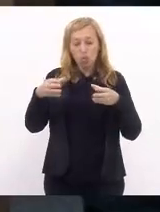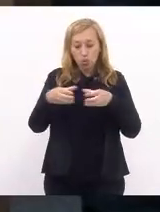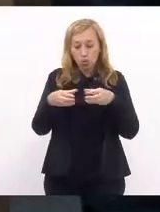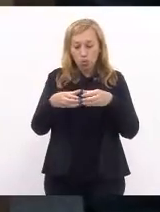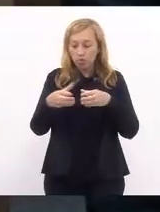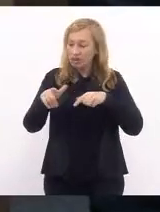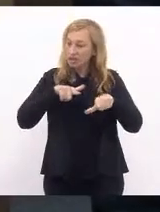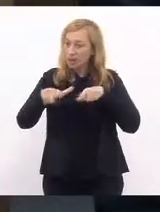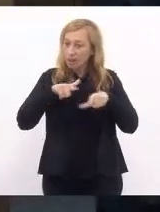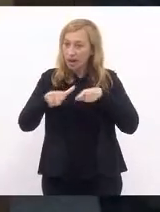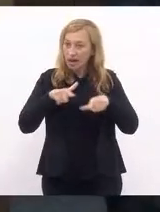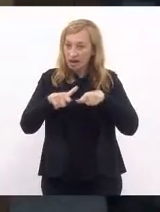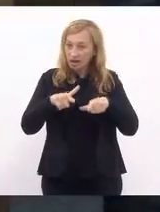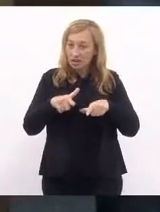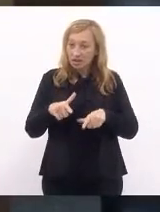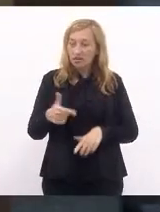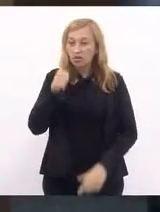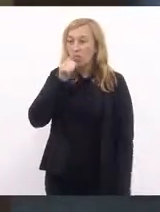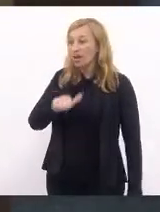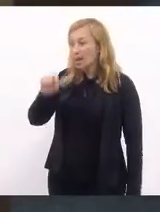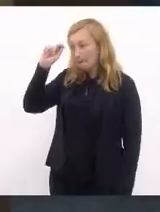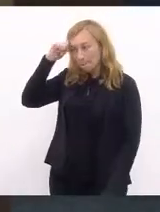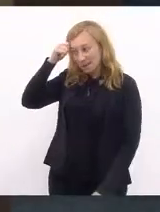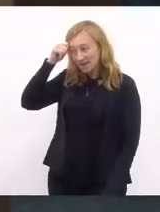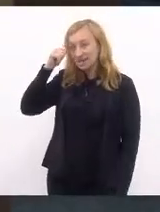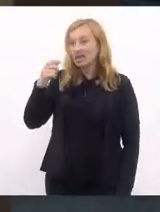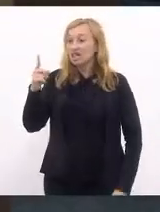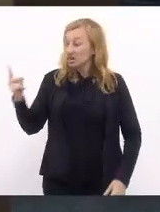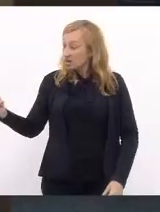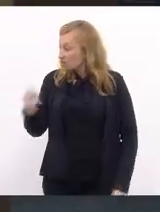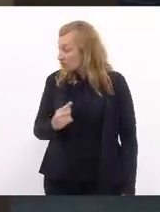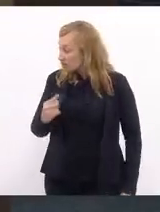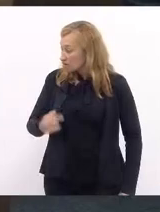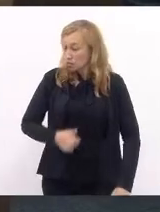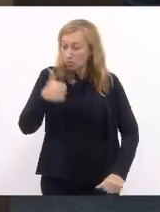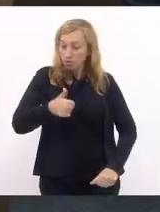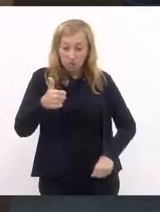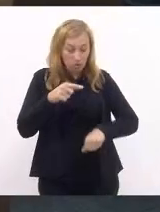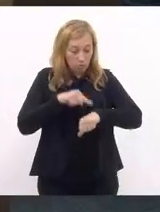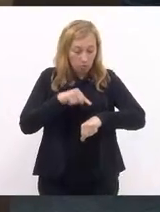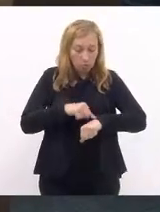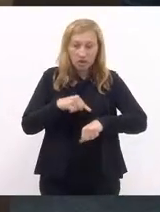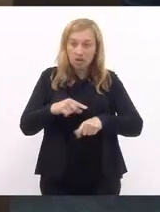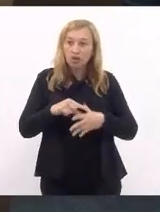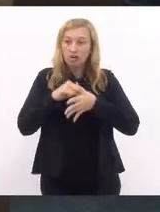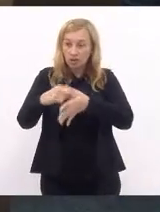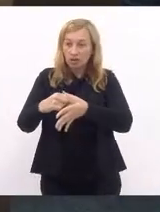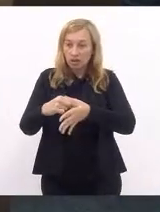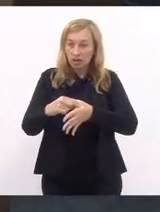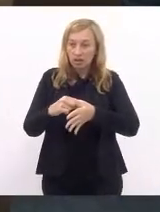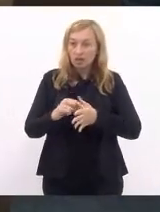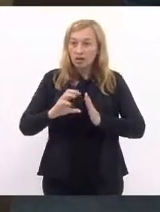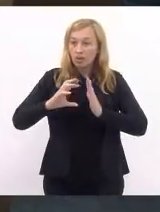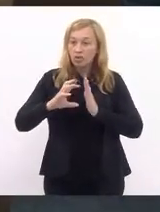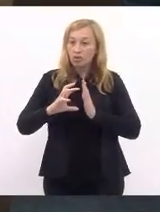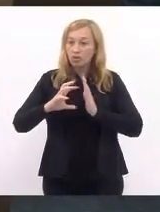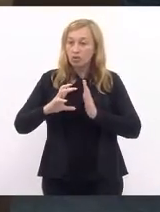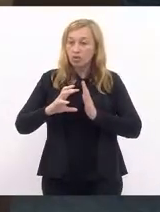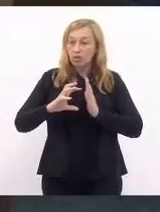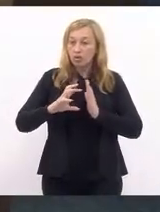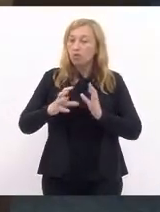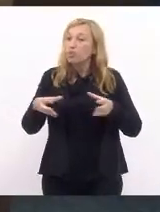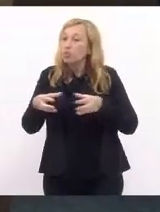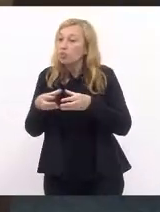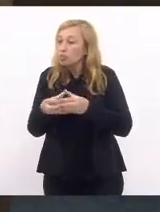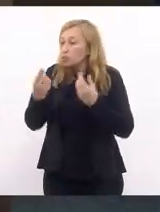o equipe da uma data de uma mulher preta que veio no primeiro momento como líder da bancada de